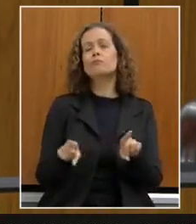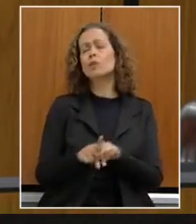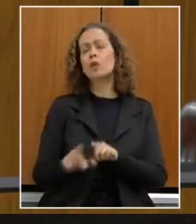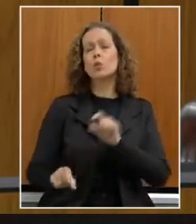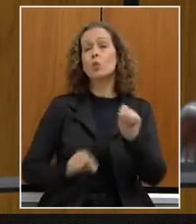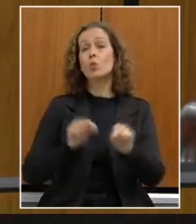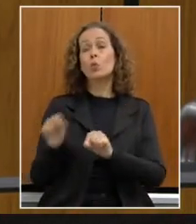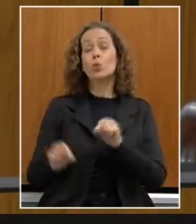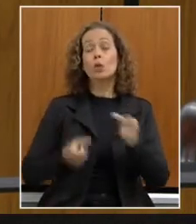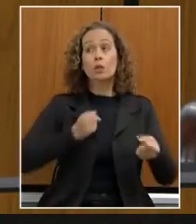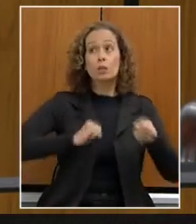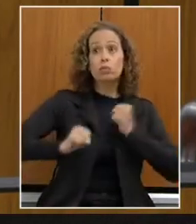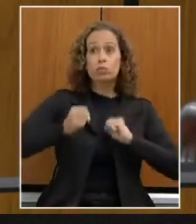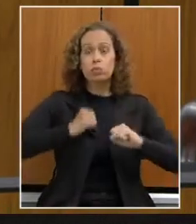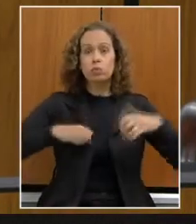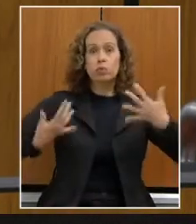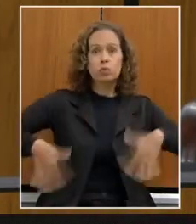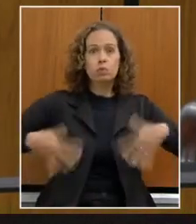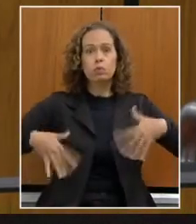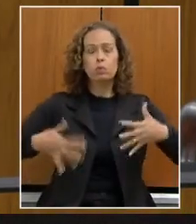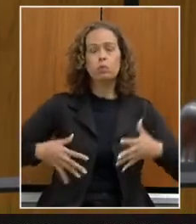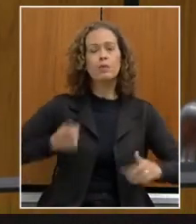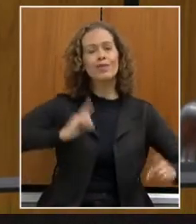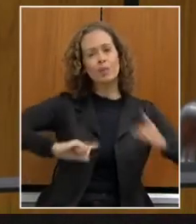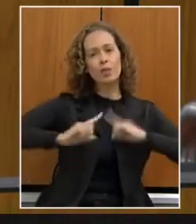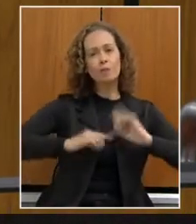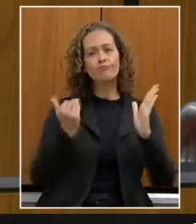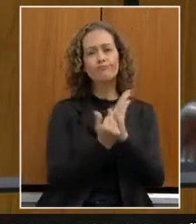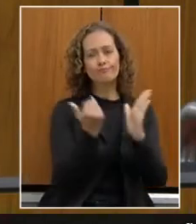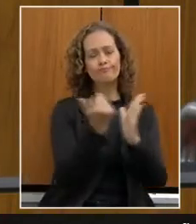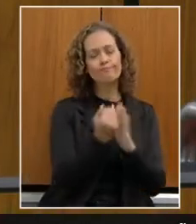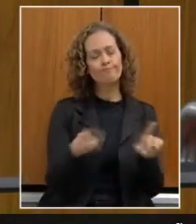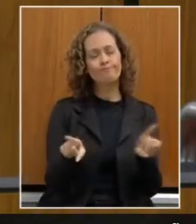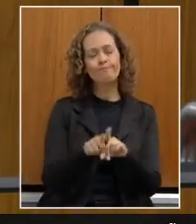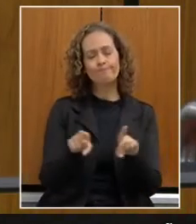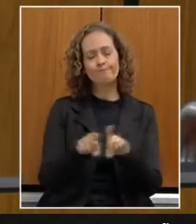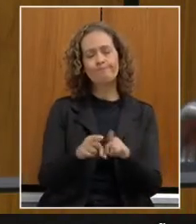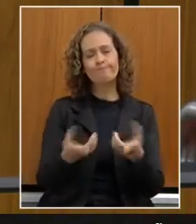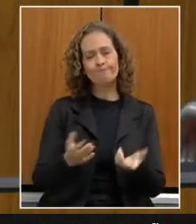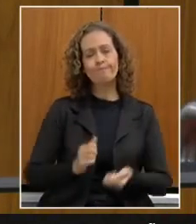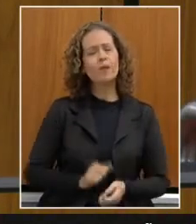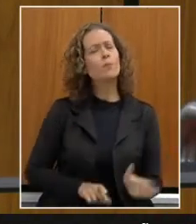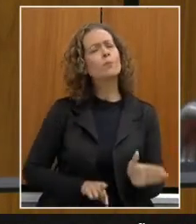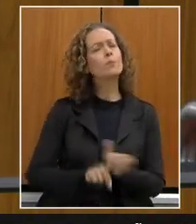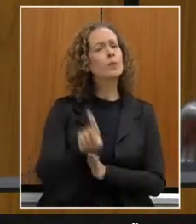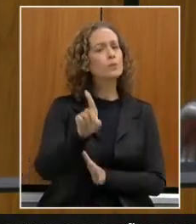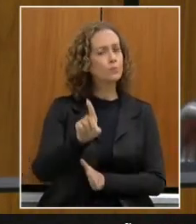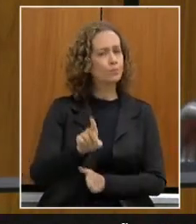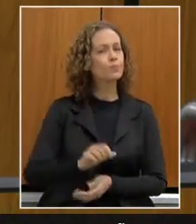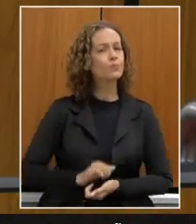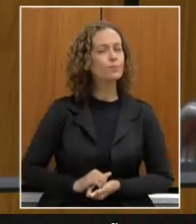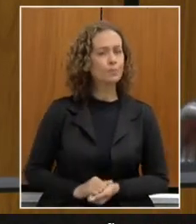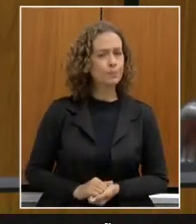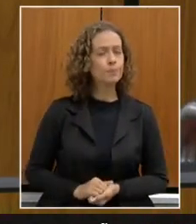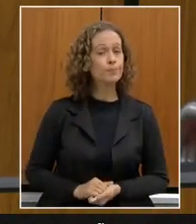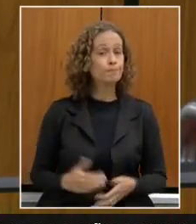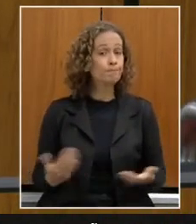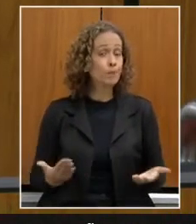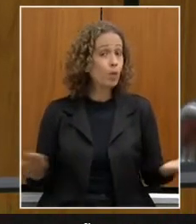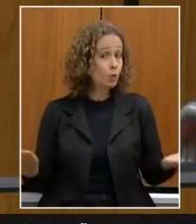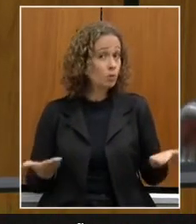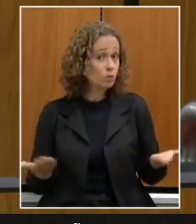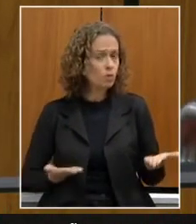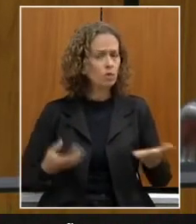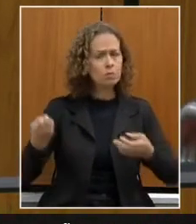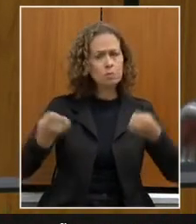a ansiedade das pessoas e o grau de depressão eu pergunto aliás hoje até se